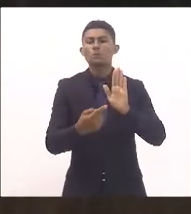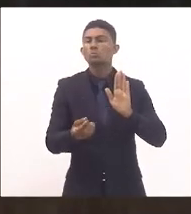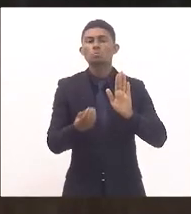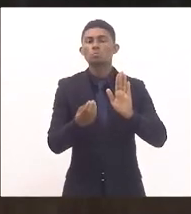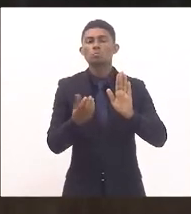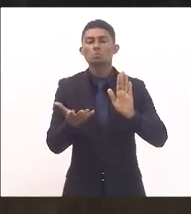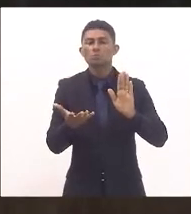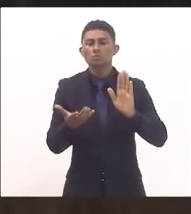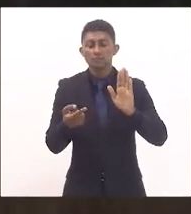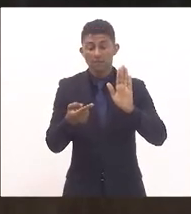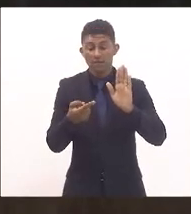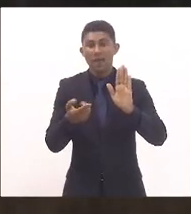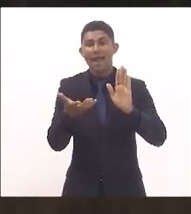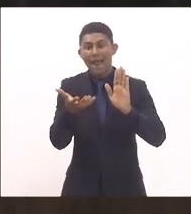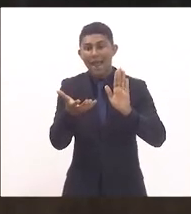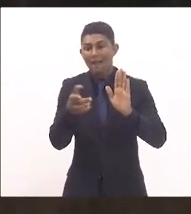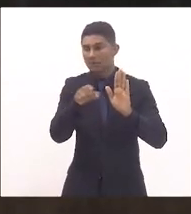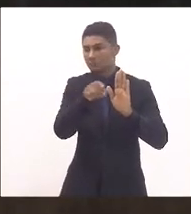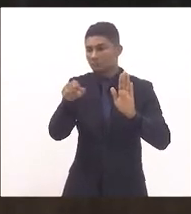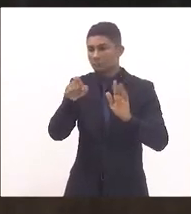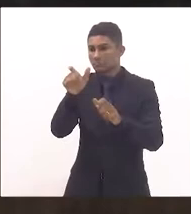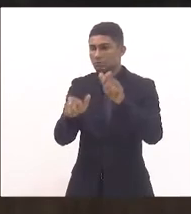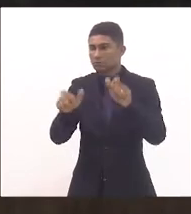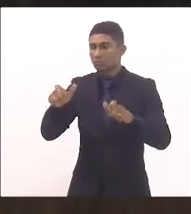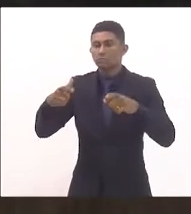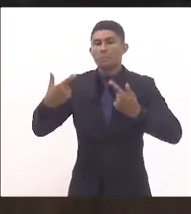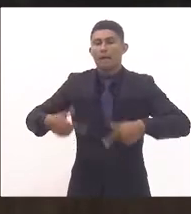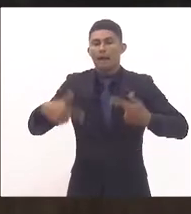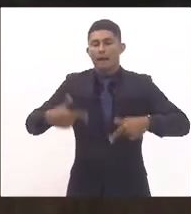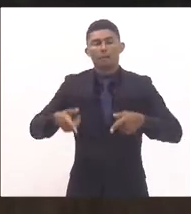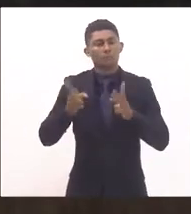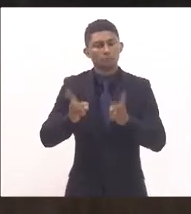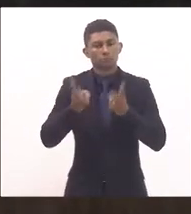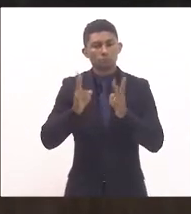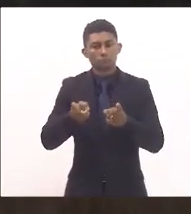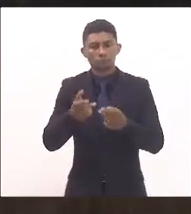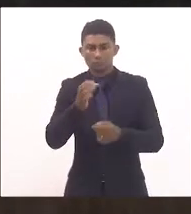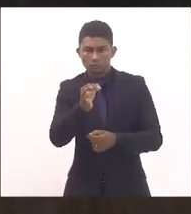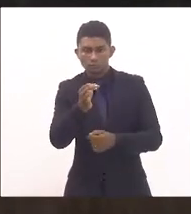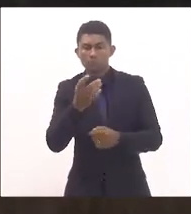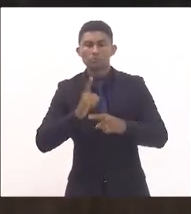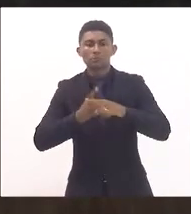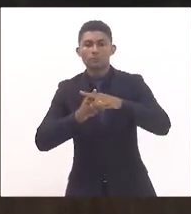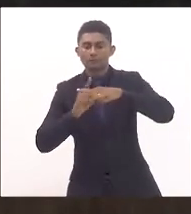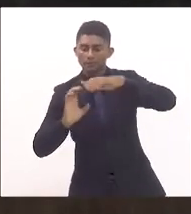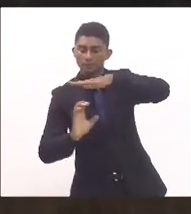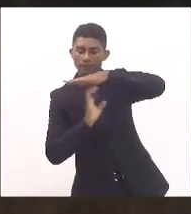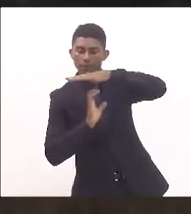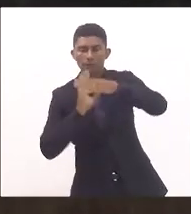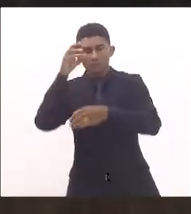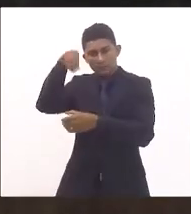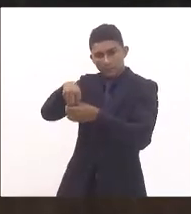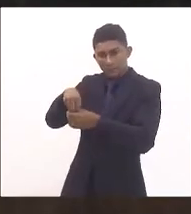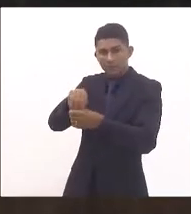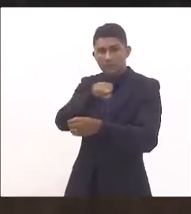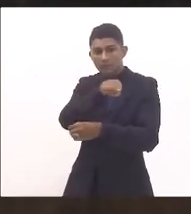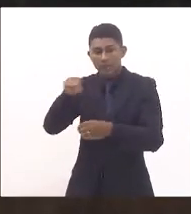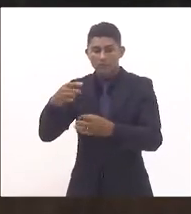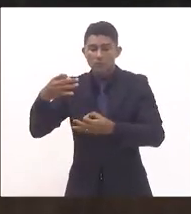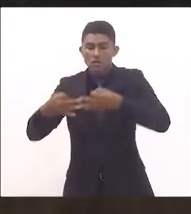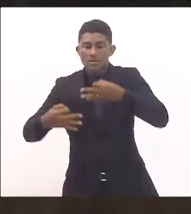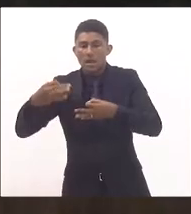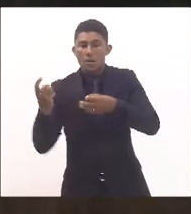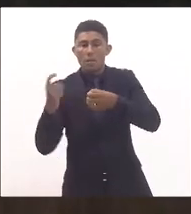é preservar o emprego acima de tudo. Porque uma empresa que está em recuperação